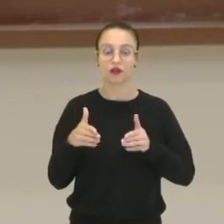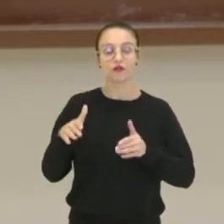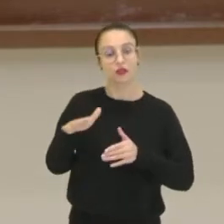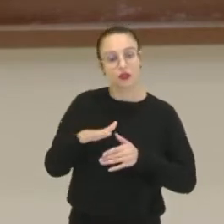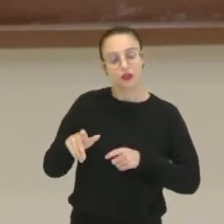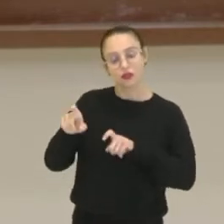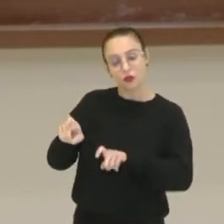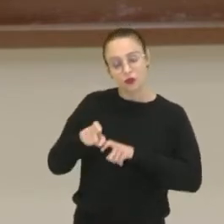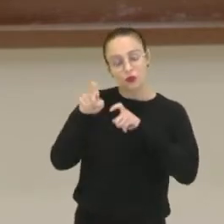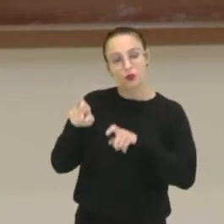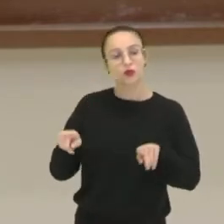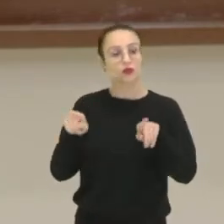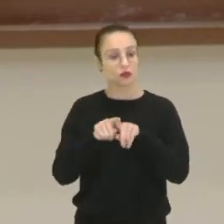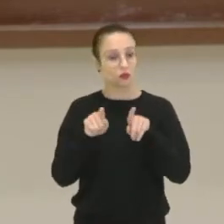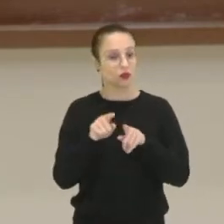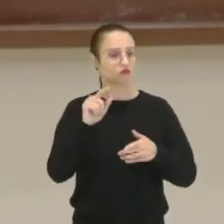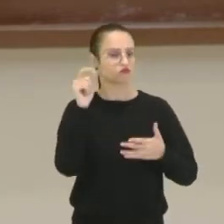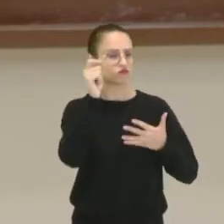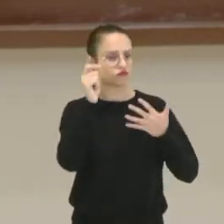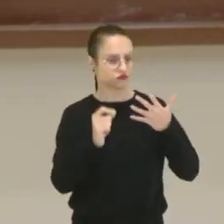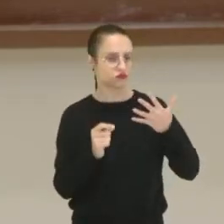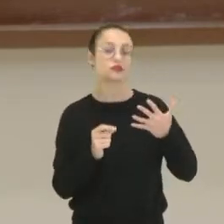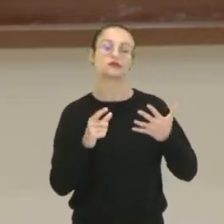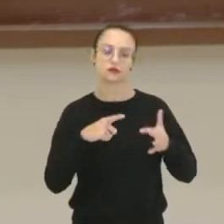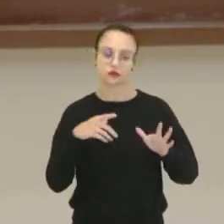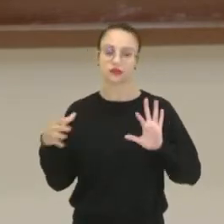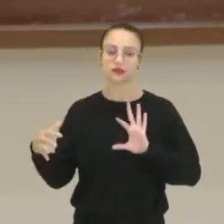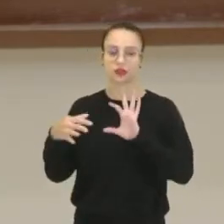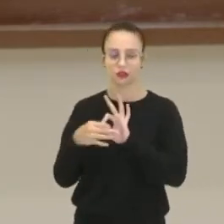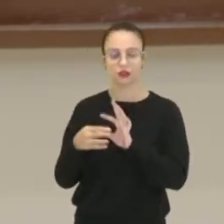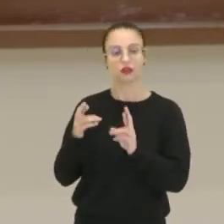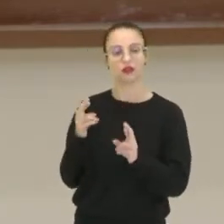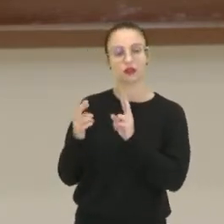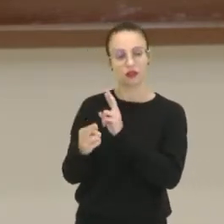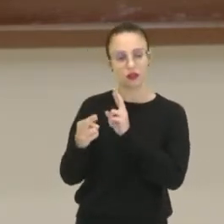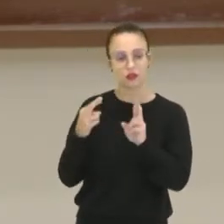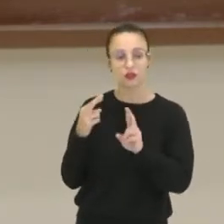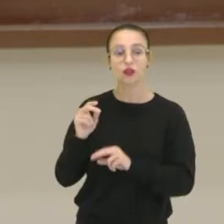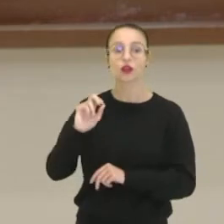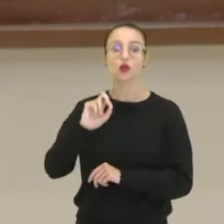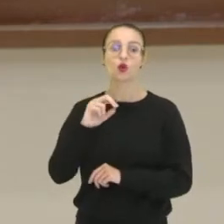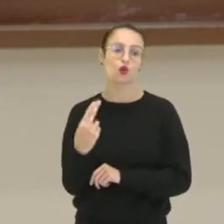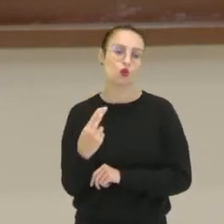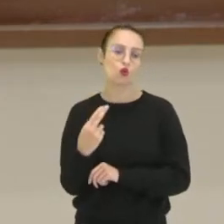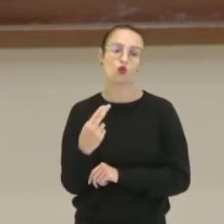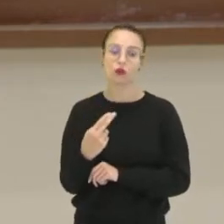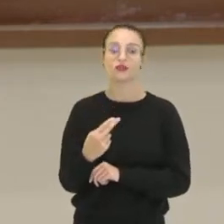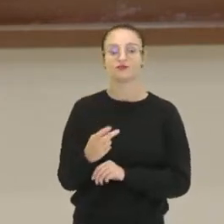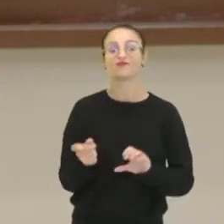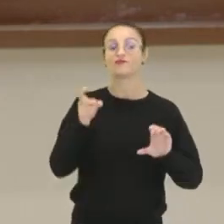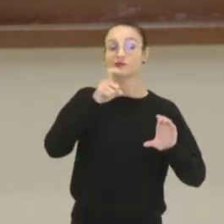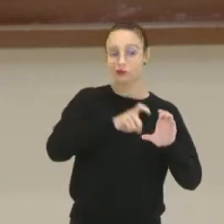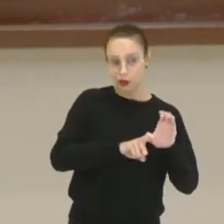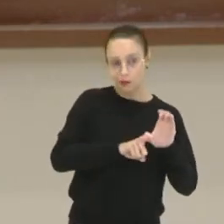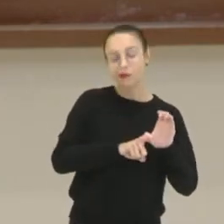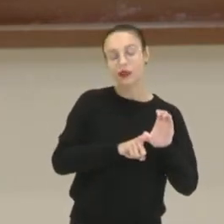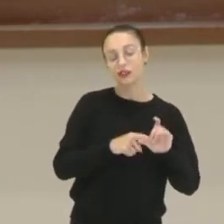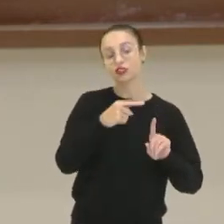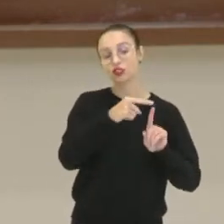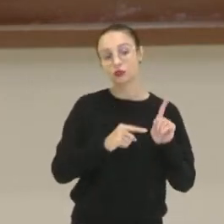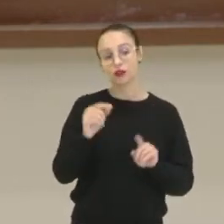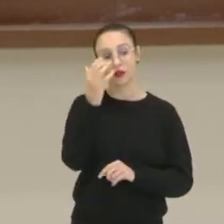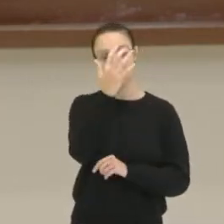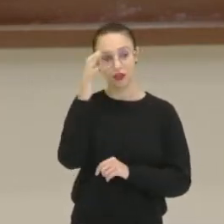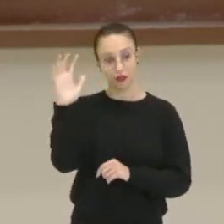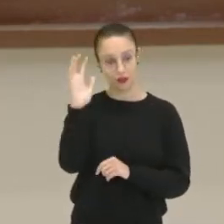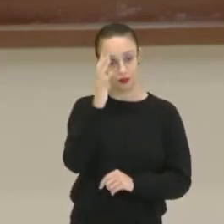agricultura e tantas outras, estão diretamente relacionadas ou são diretamente dependentes do tipo climático